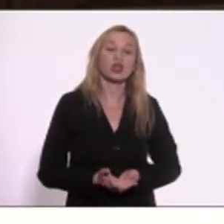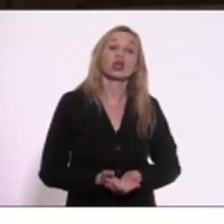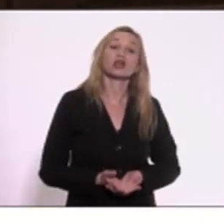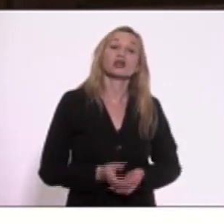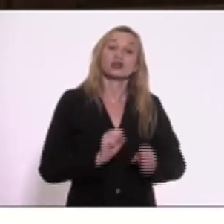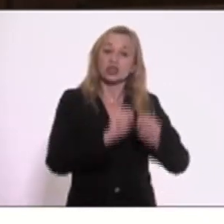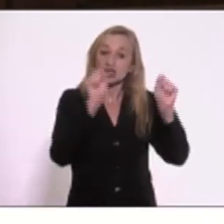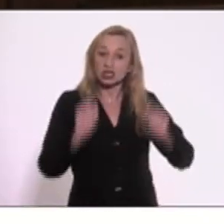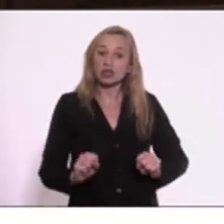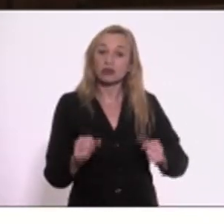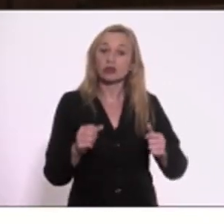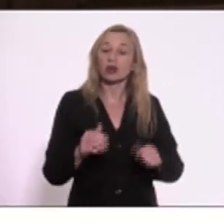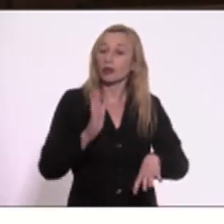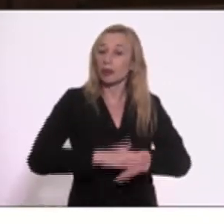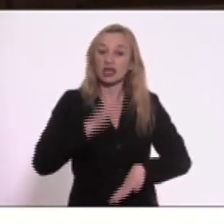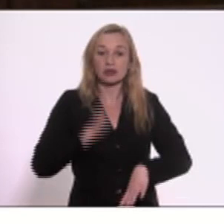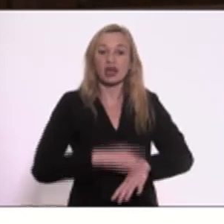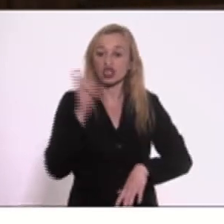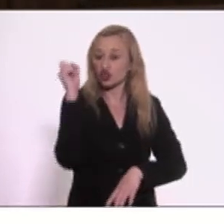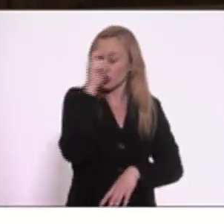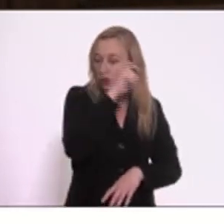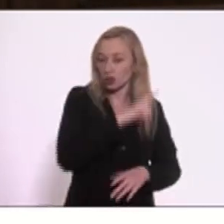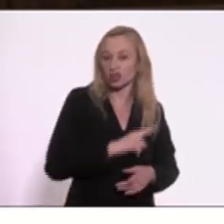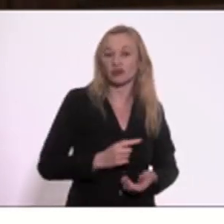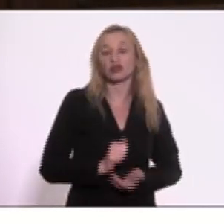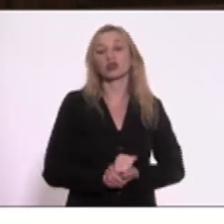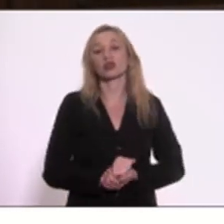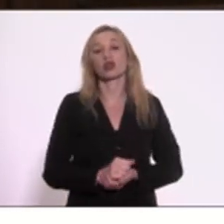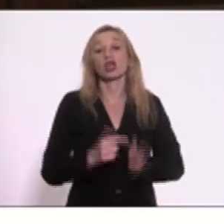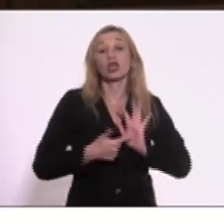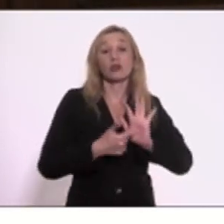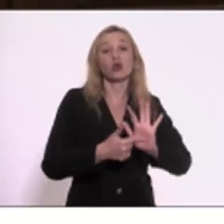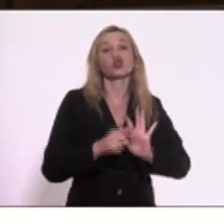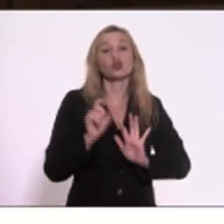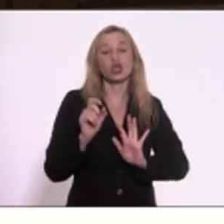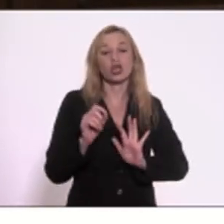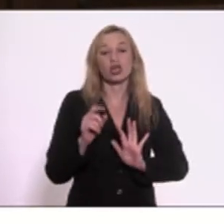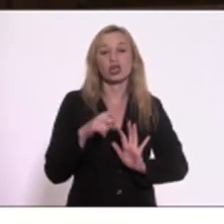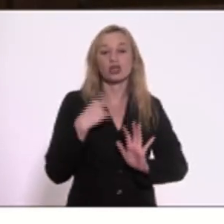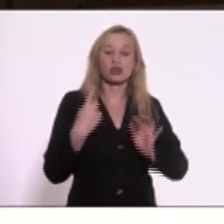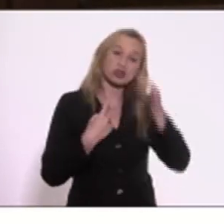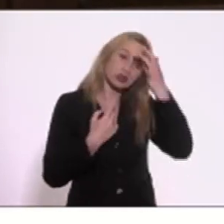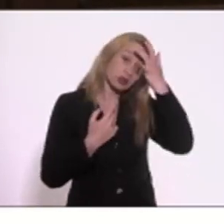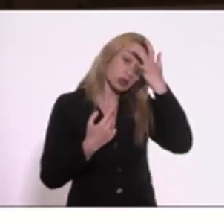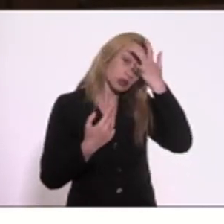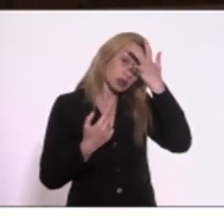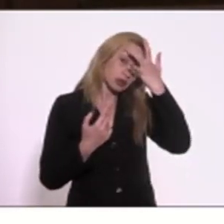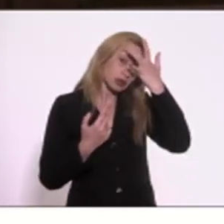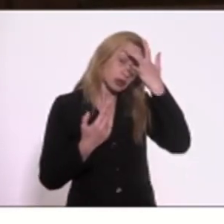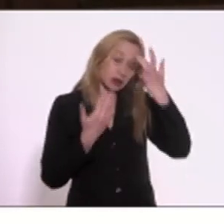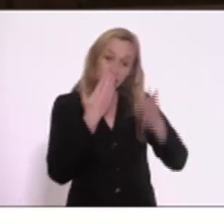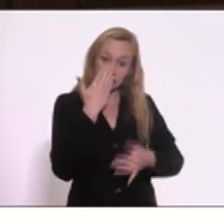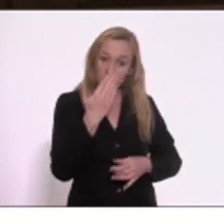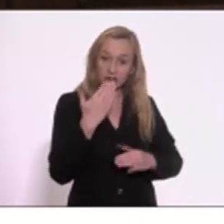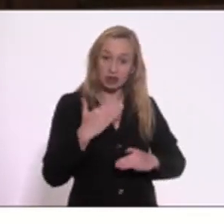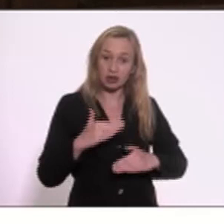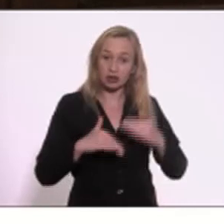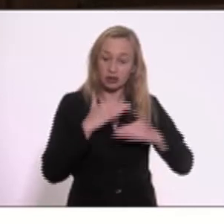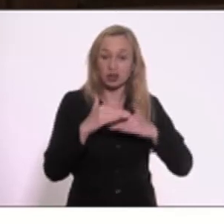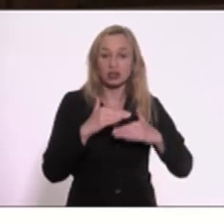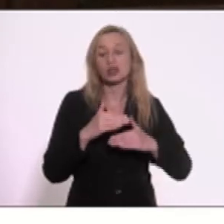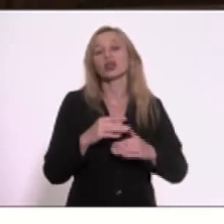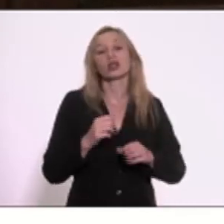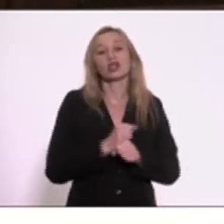temas, nós temos cada vez mais dificuldade, o que demonstra que nós estamos diante, deputado André Siciliano, face aos avanços da